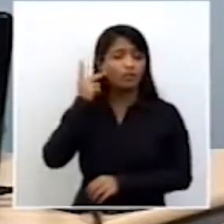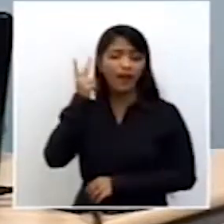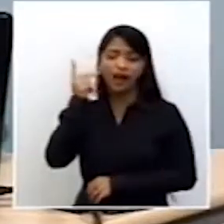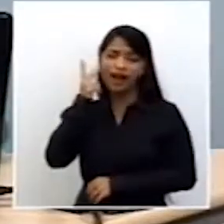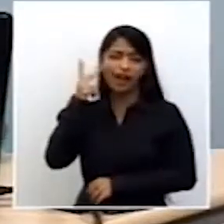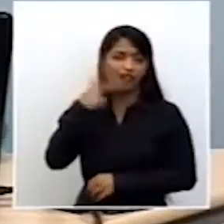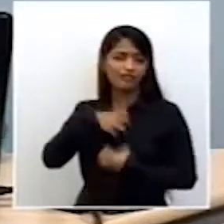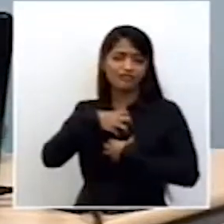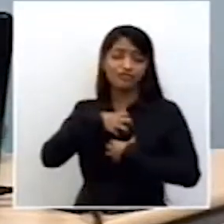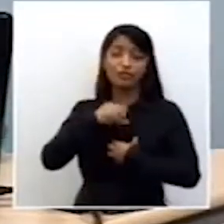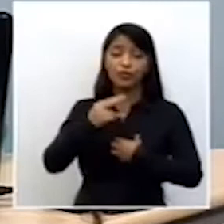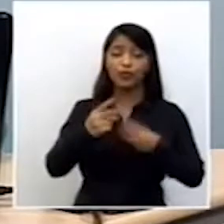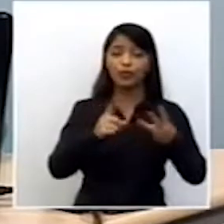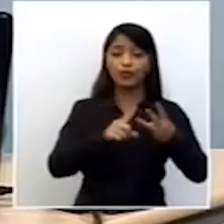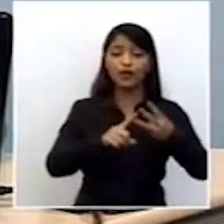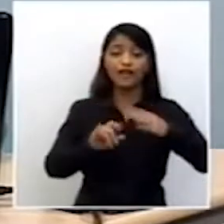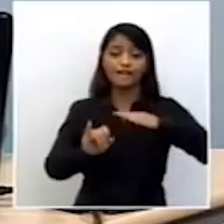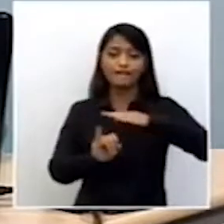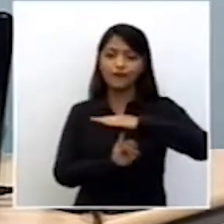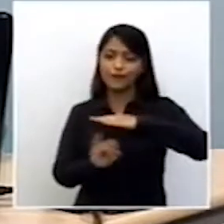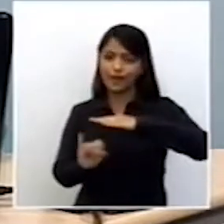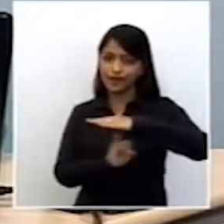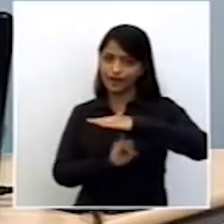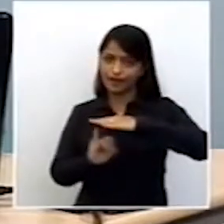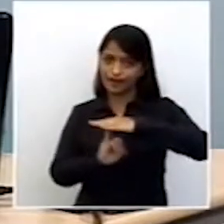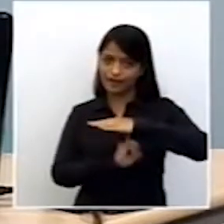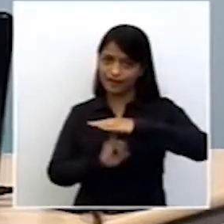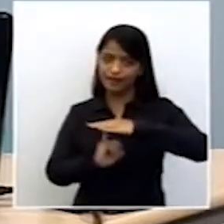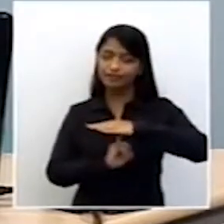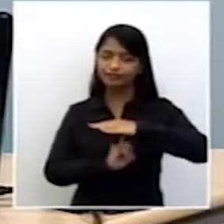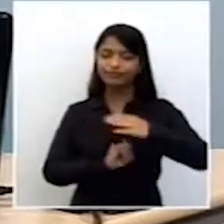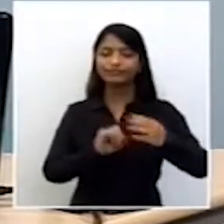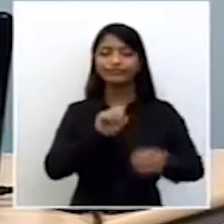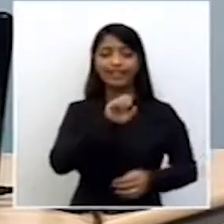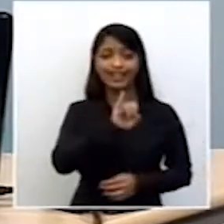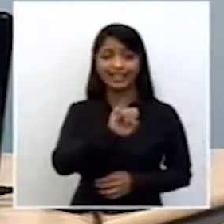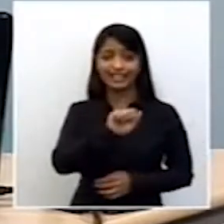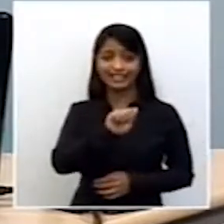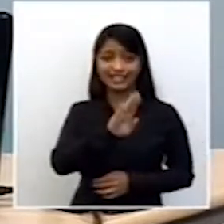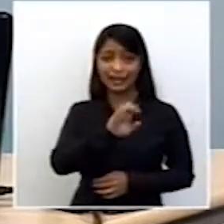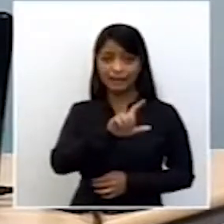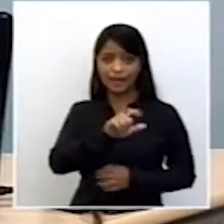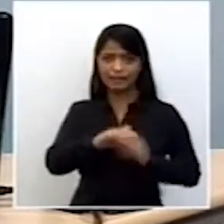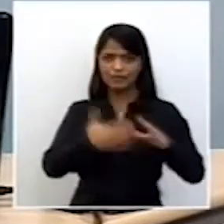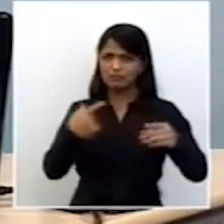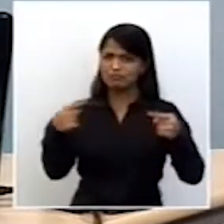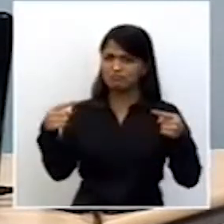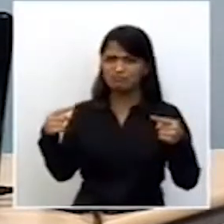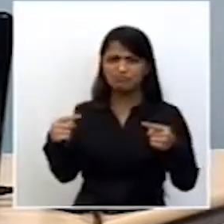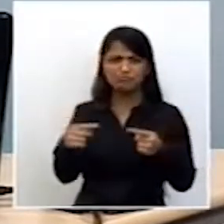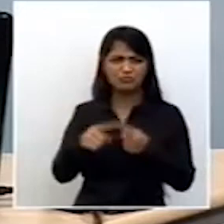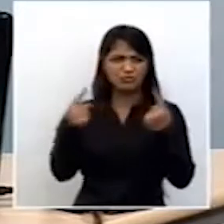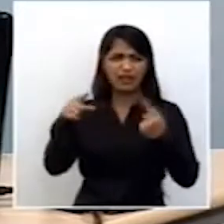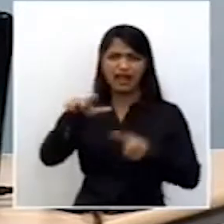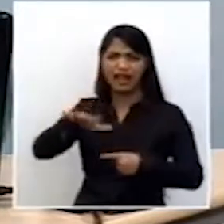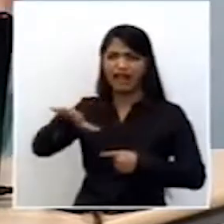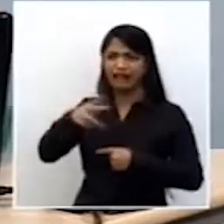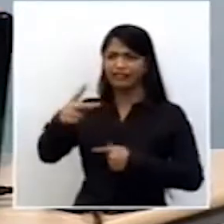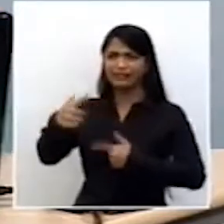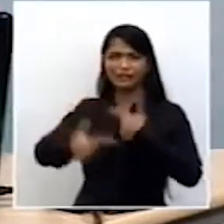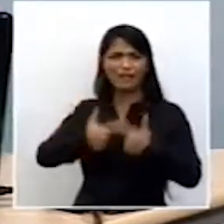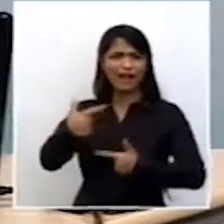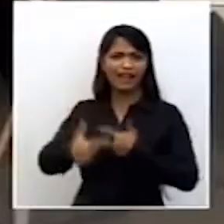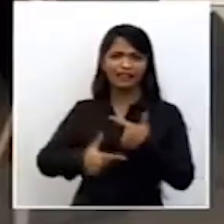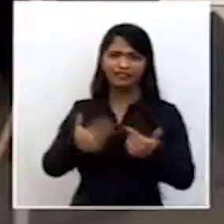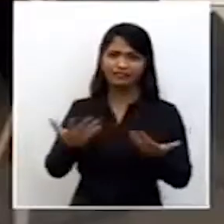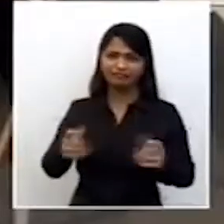Uhum. Informal. A Isabelle colocou inadequado porque está na área de trabalho. A área de trabalho parece